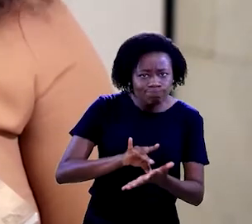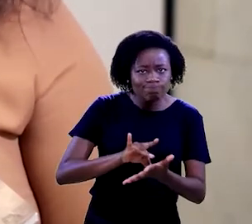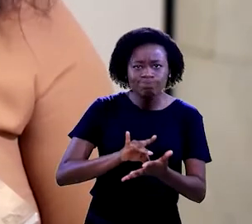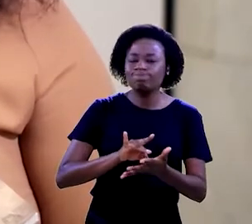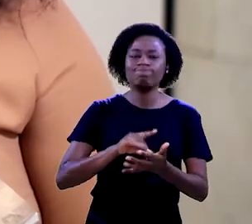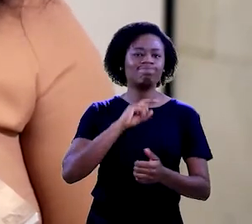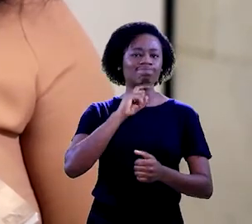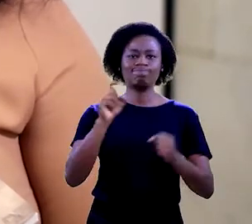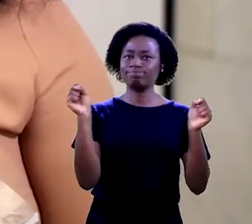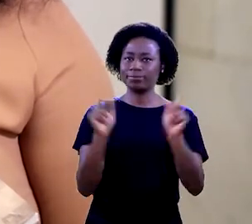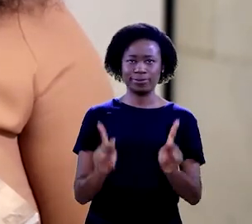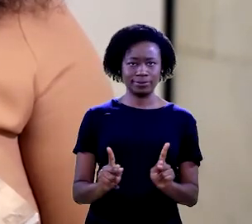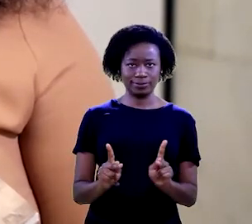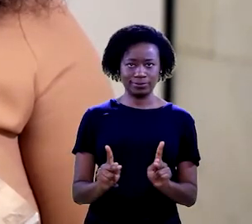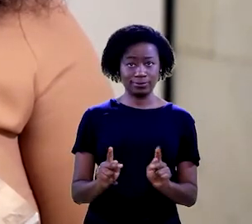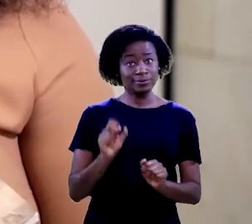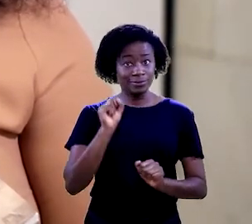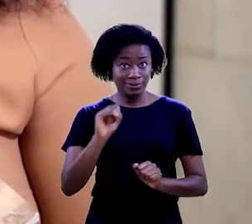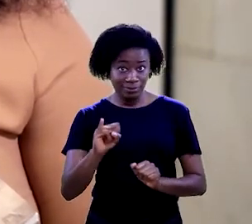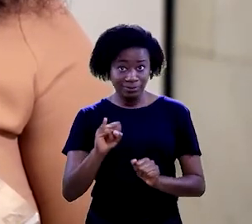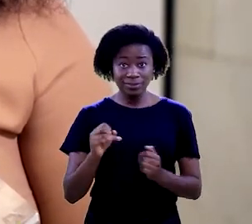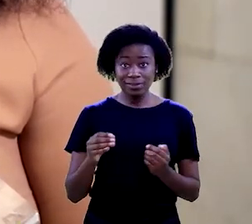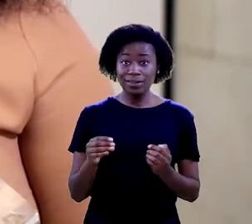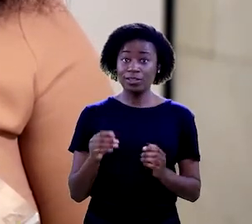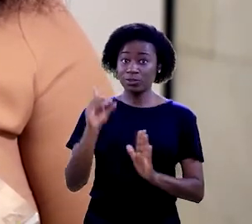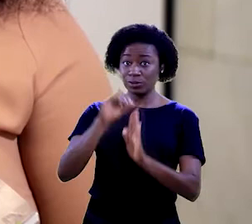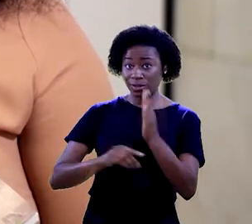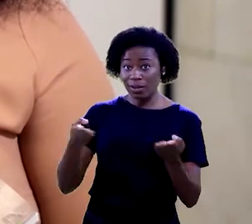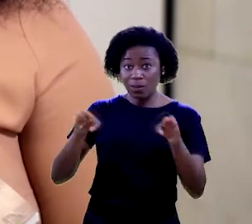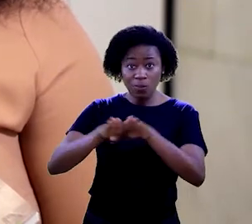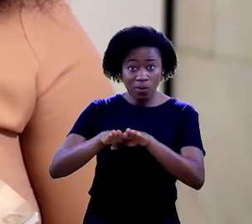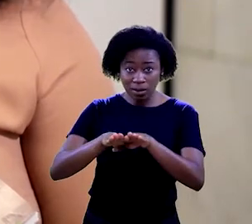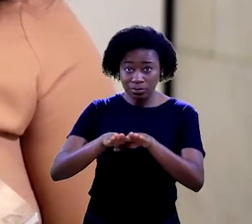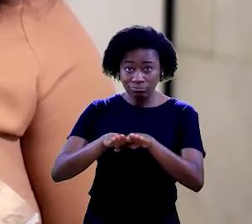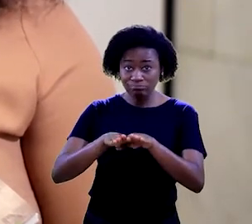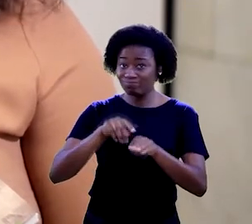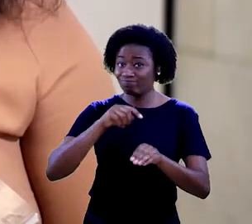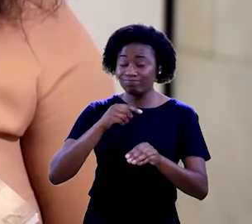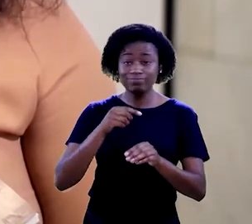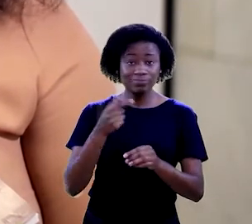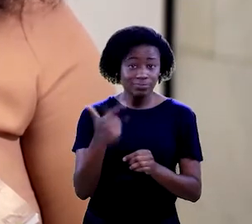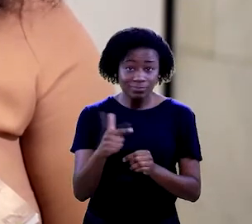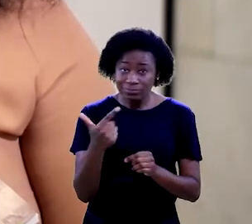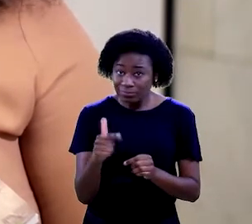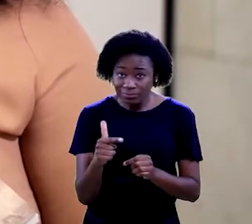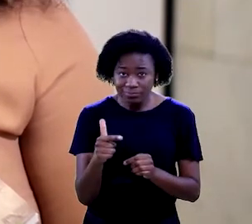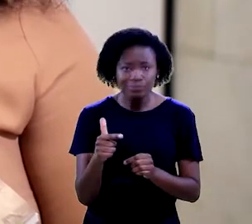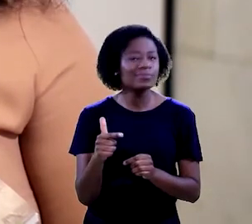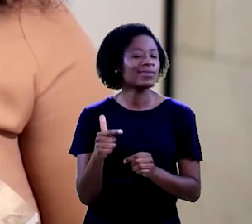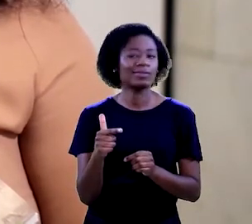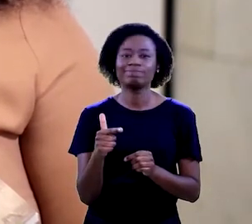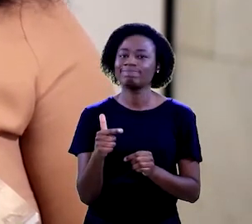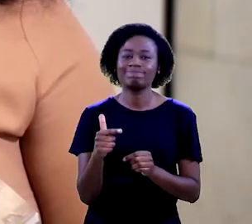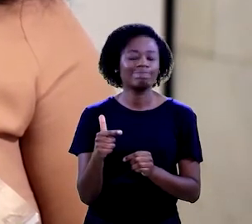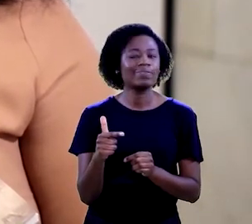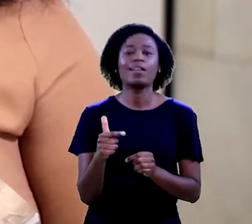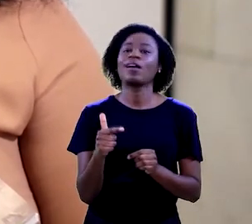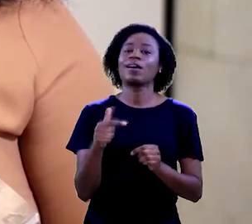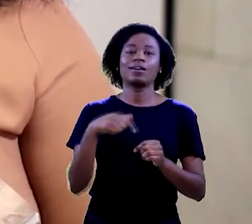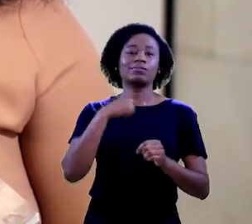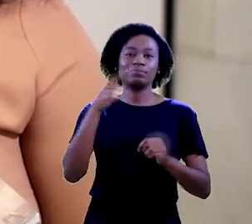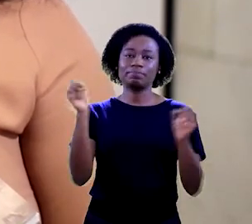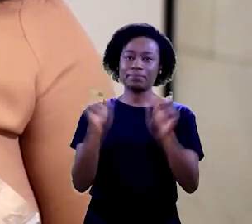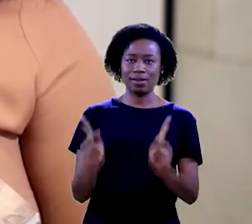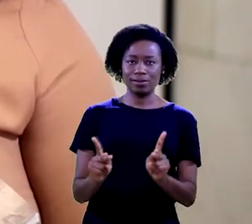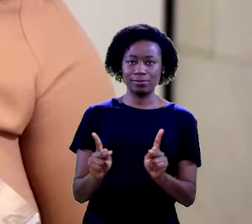há paz se não houver uma igualdade de direitos, e não há paz se não houver uma